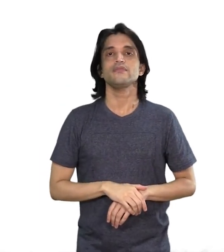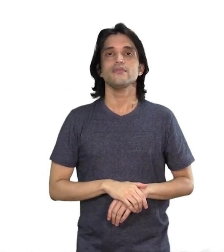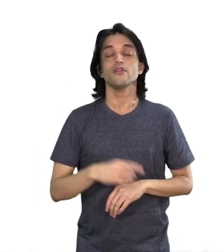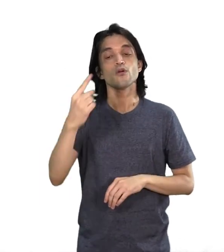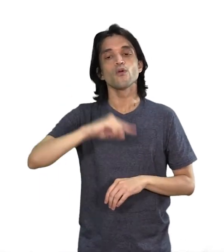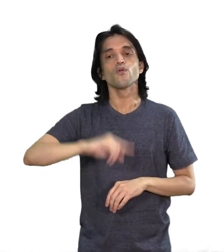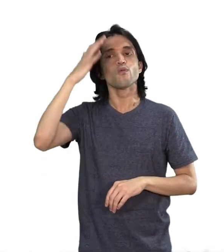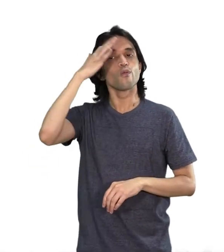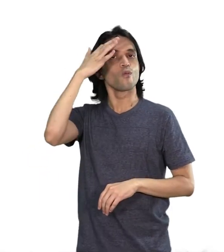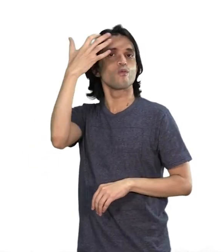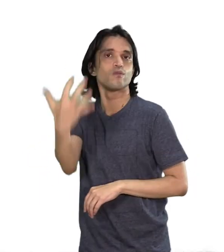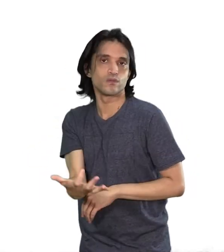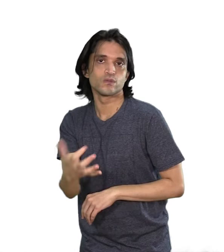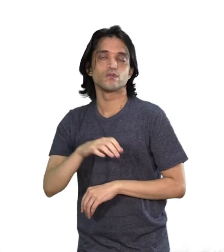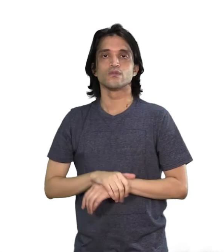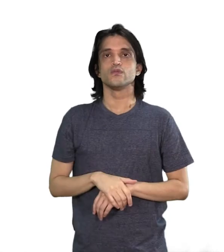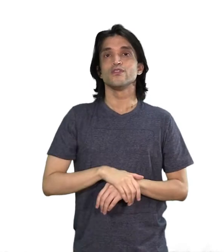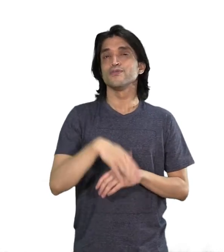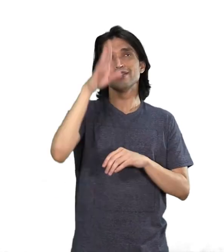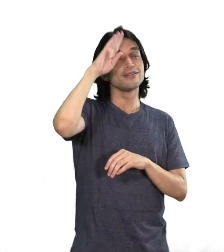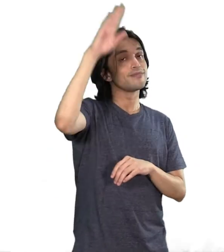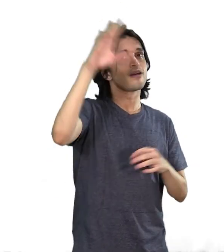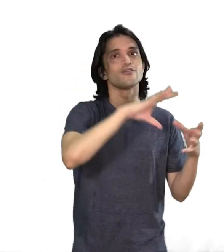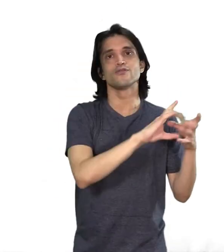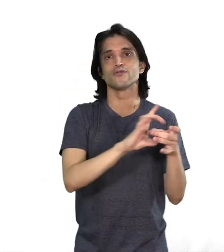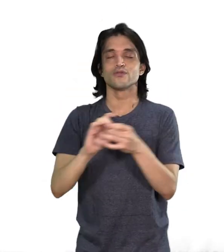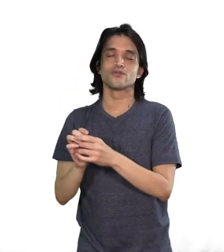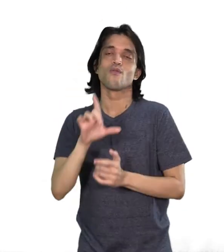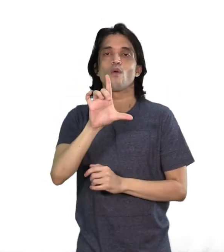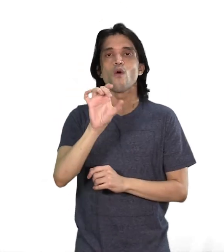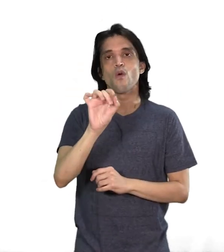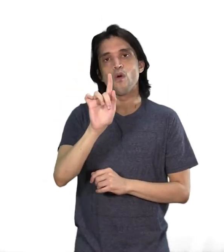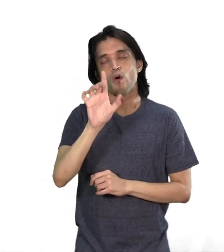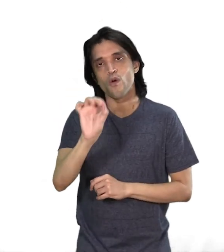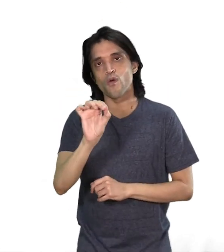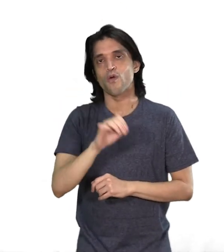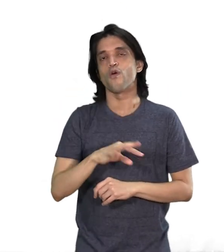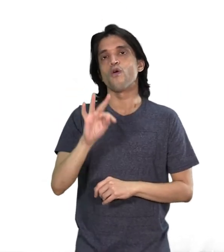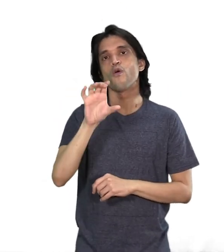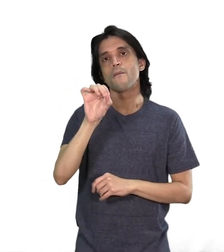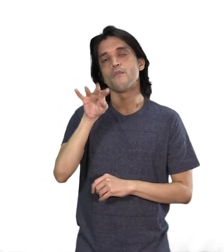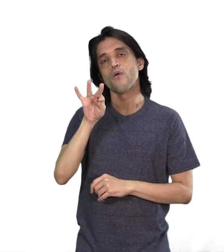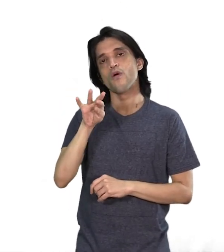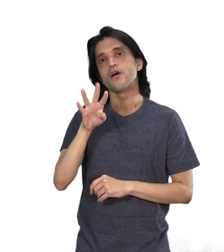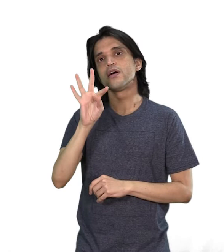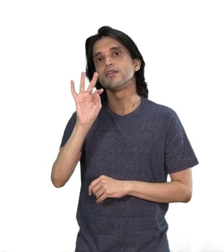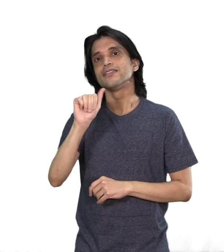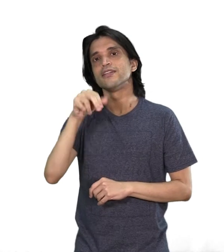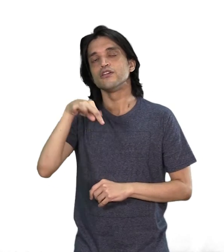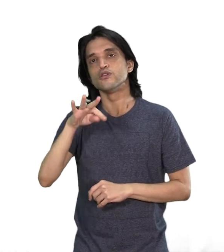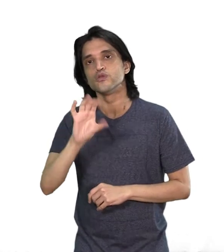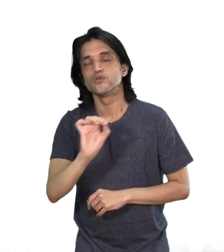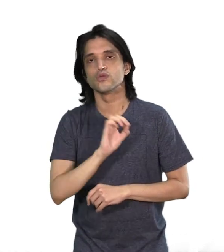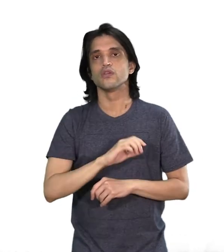conclusão. Principais conjunções conclusivas: logo, portanto, assim, por conseguinte,